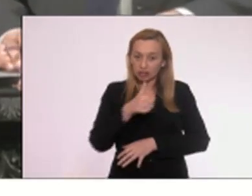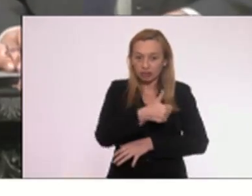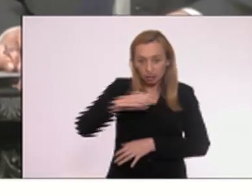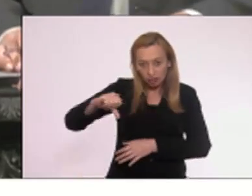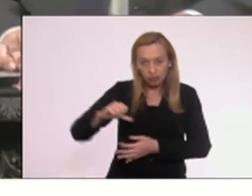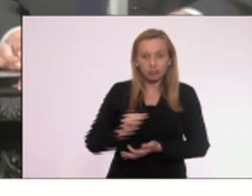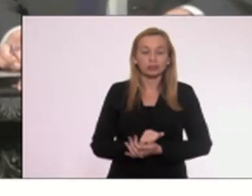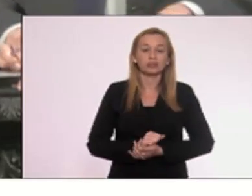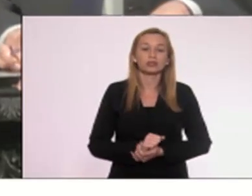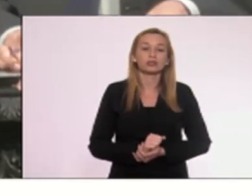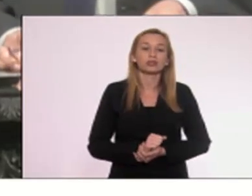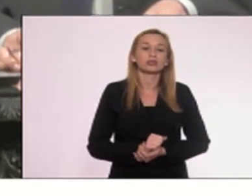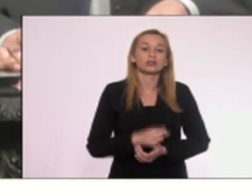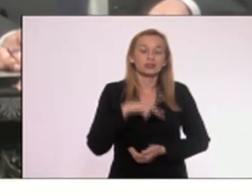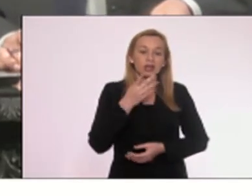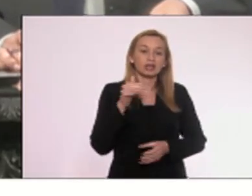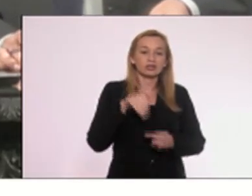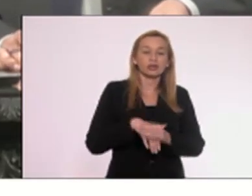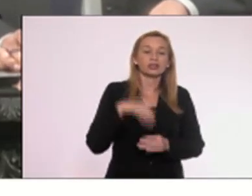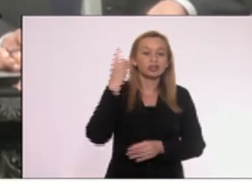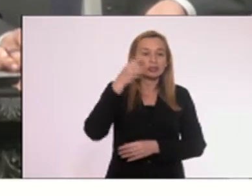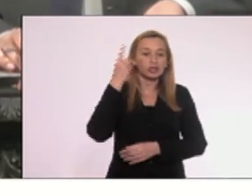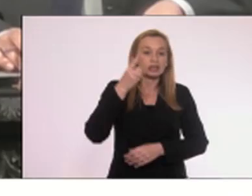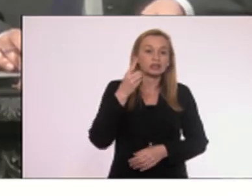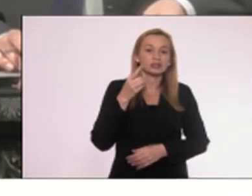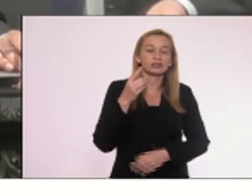Para declarar a voto, deputada